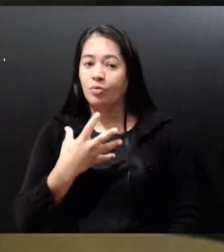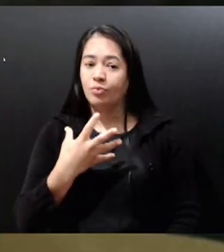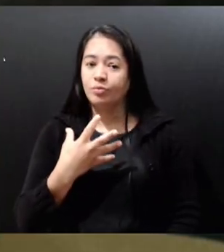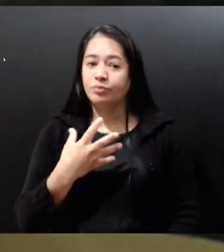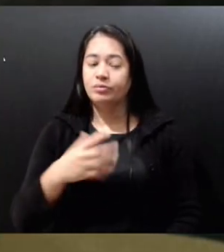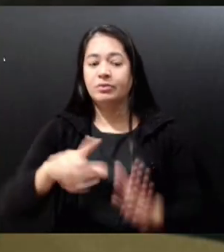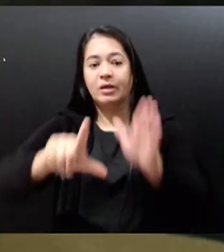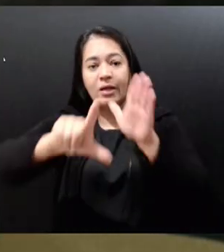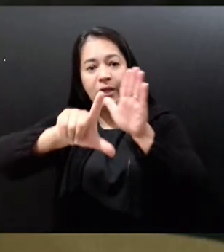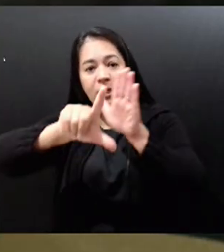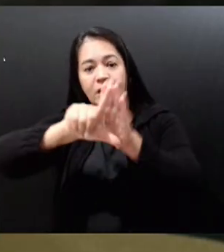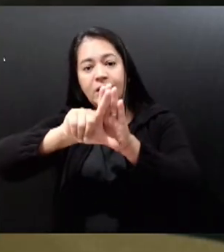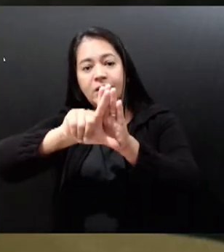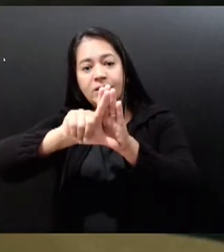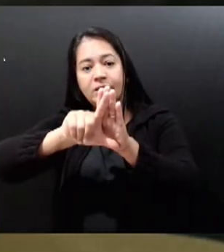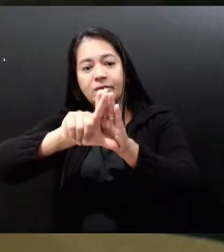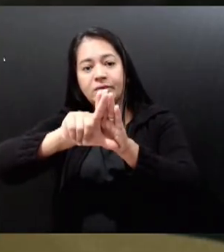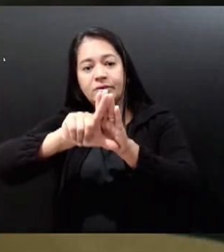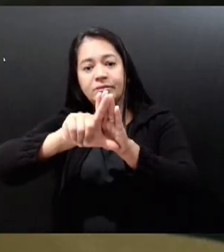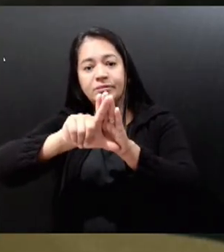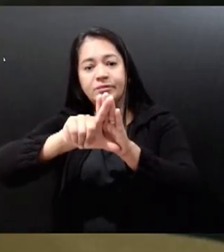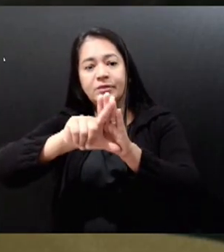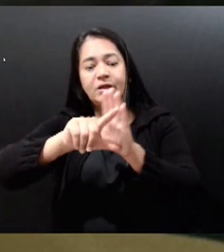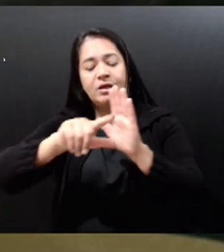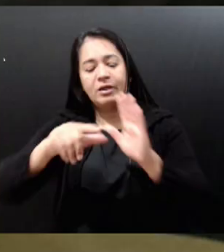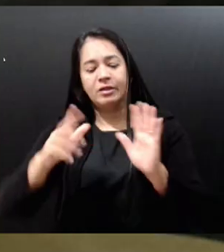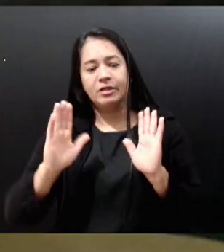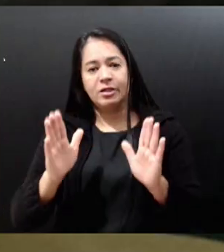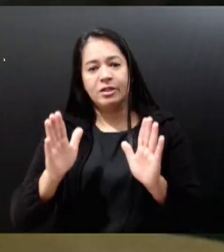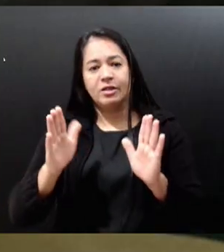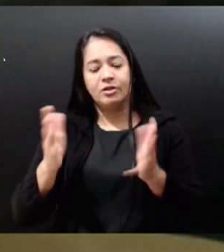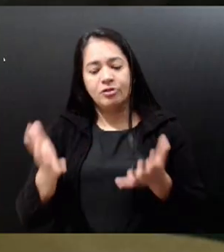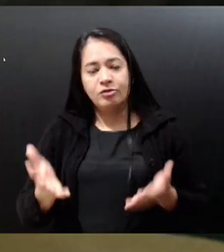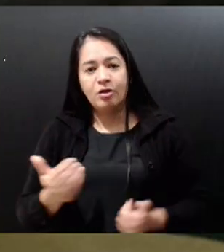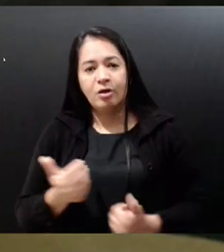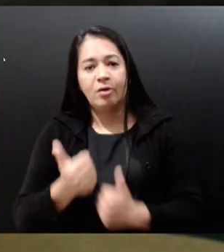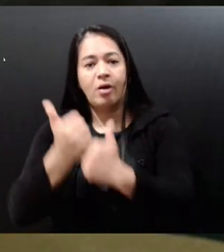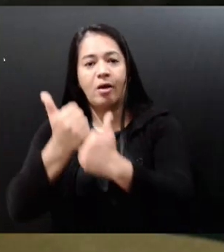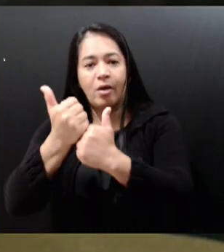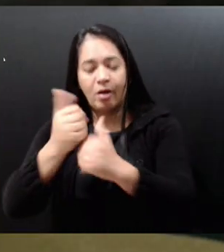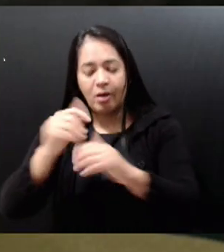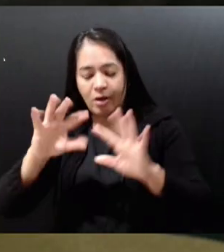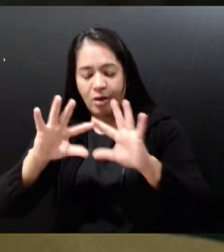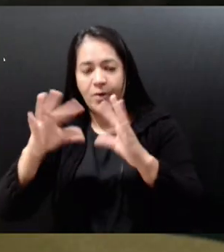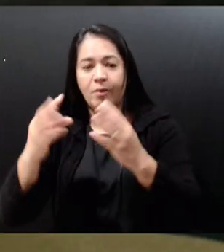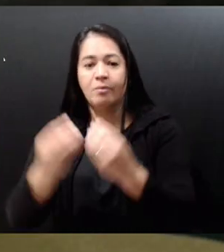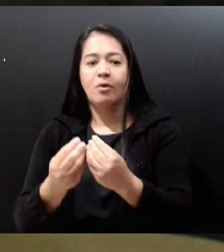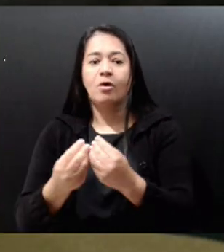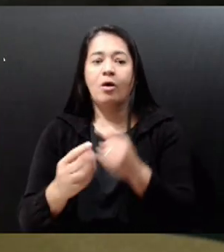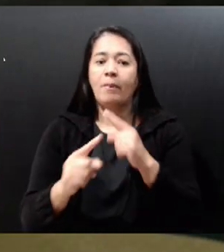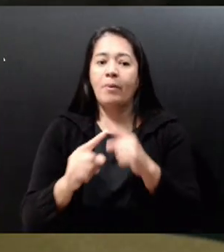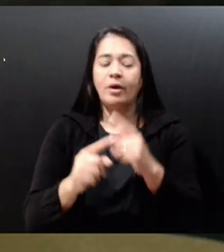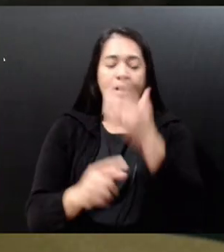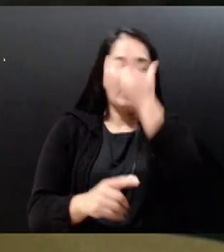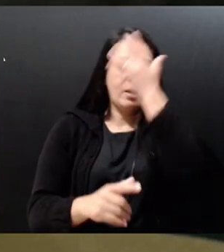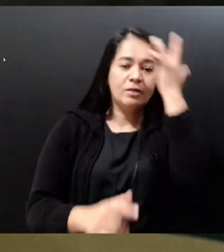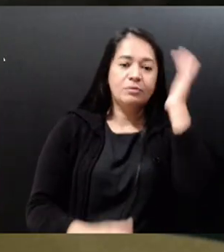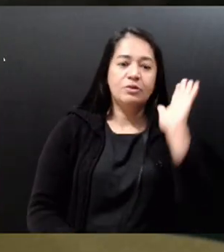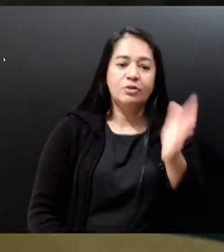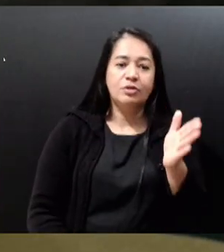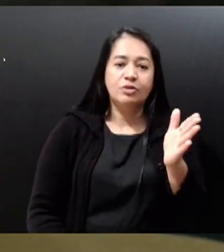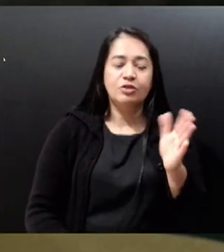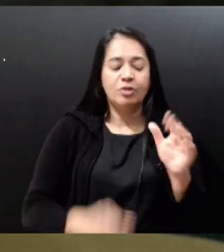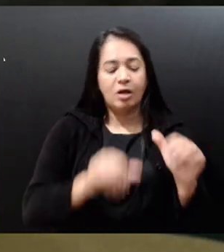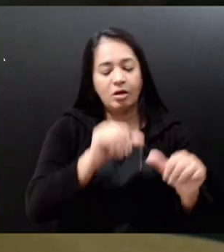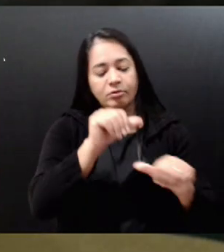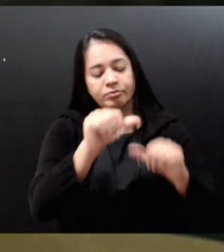está respaldando essas famílias, que bom que as pessoas elas têm, mudado a sua